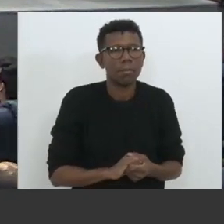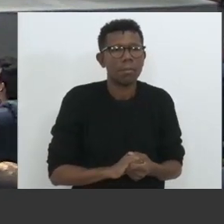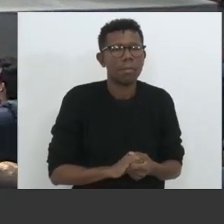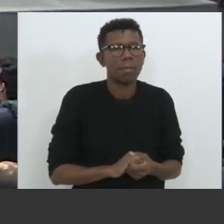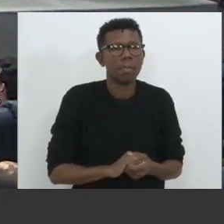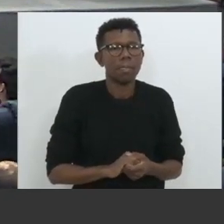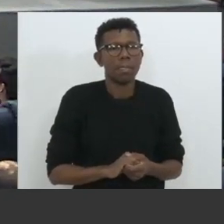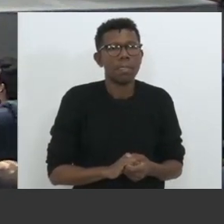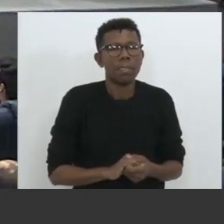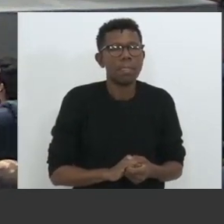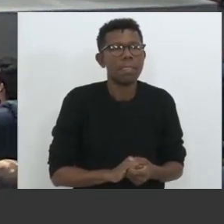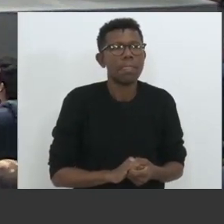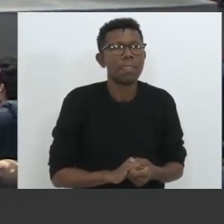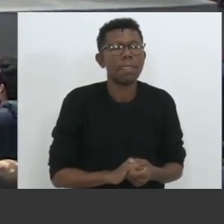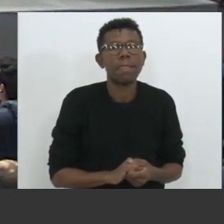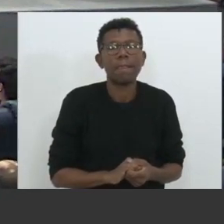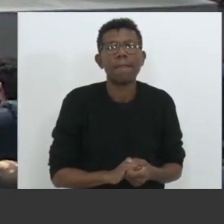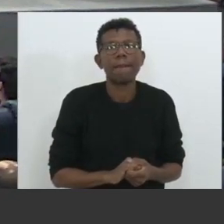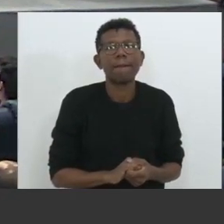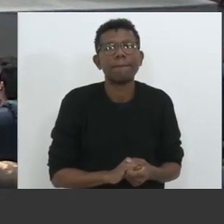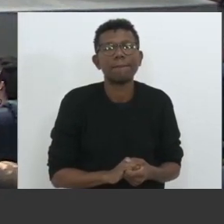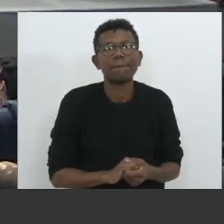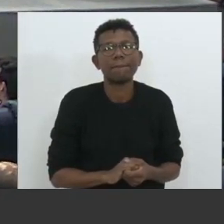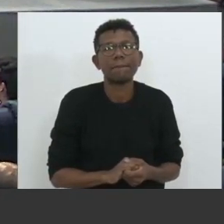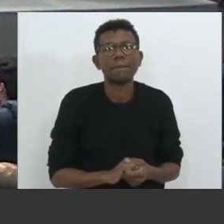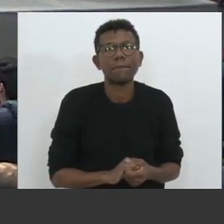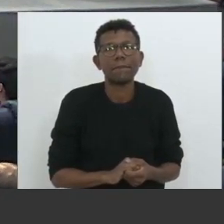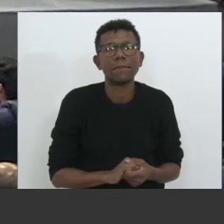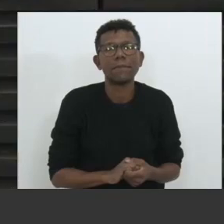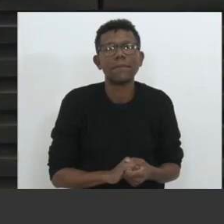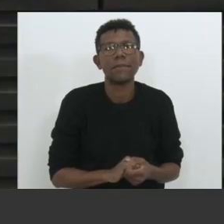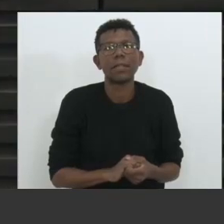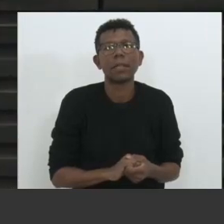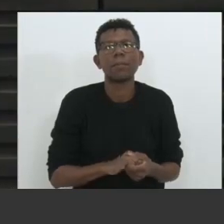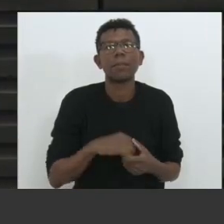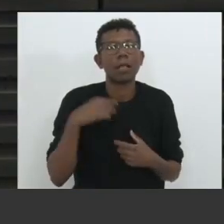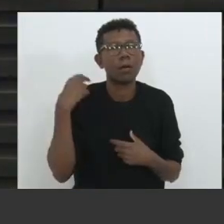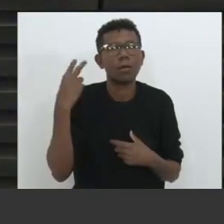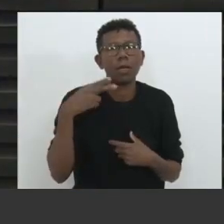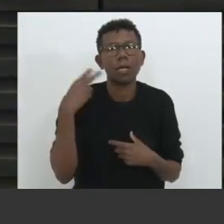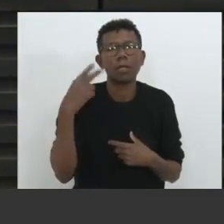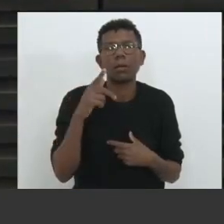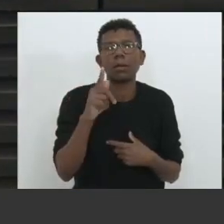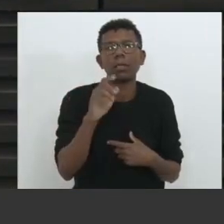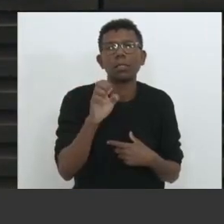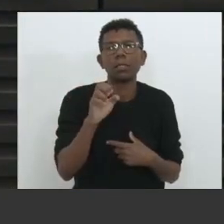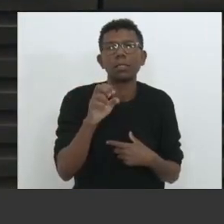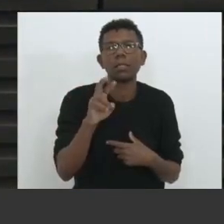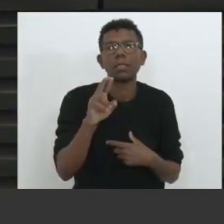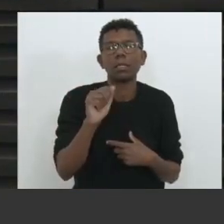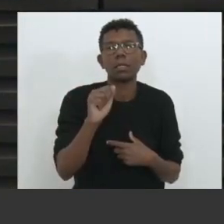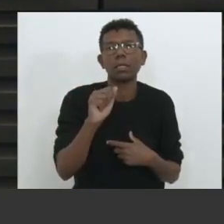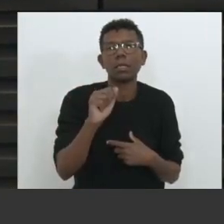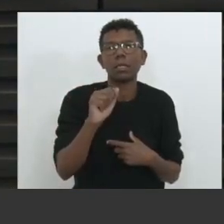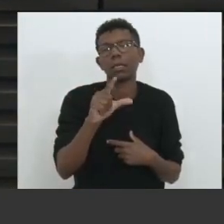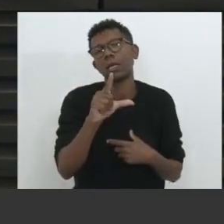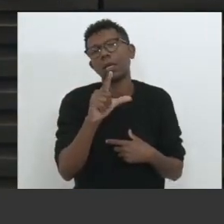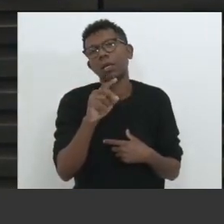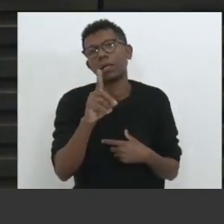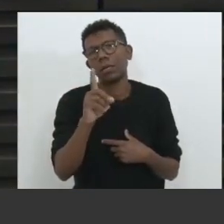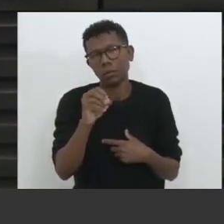Márcio convido o excelentíssimo Vereador Geraldo Celestino para na condição de